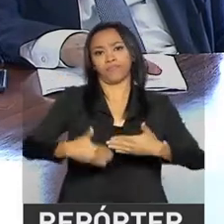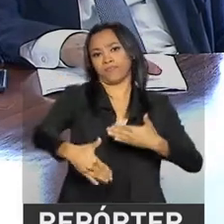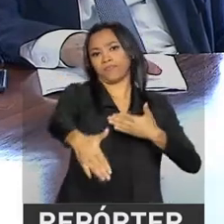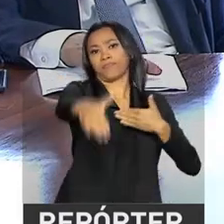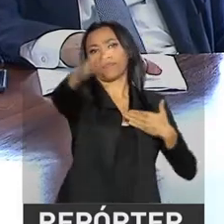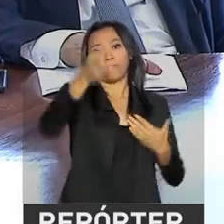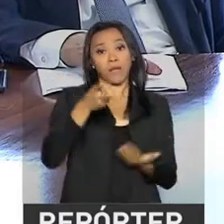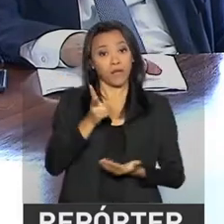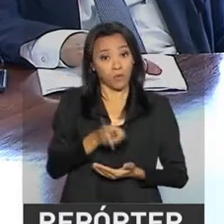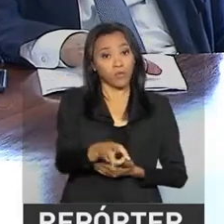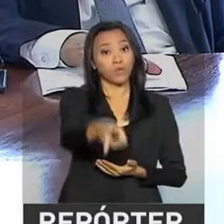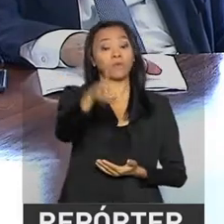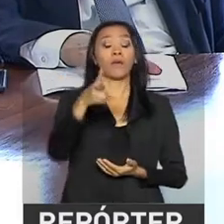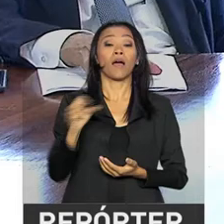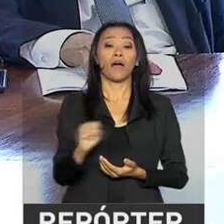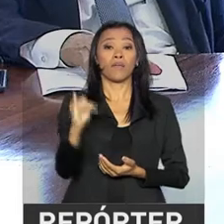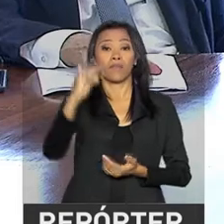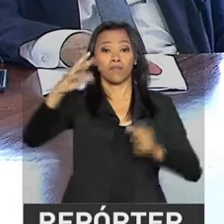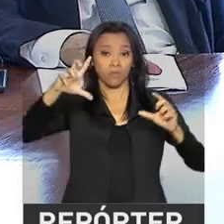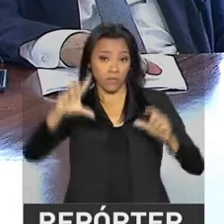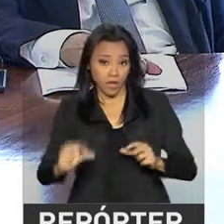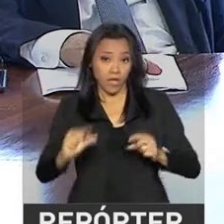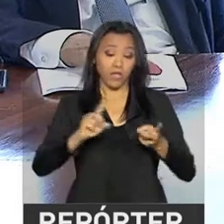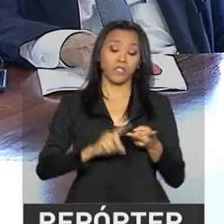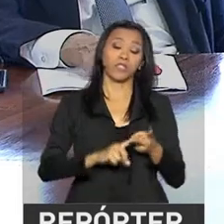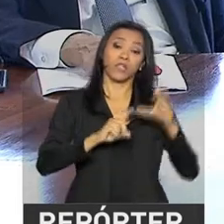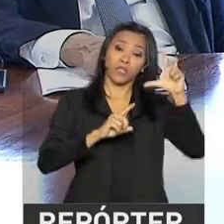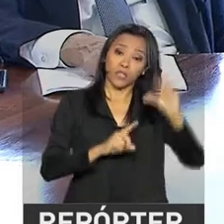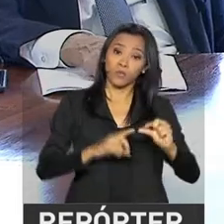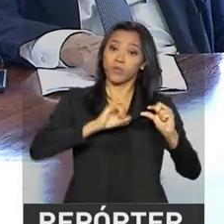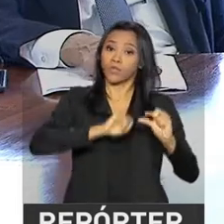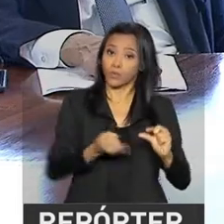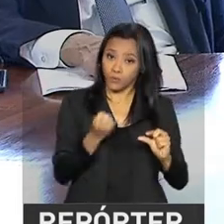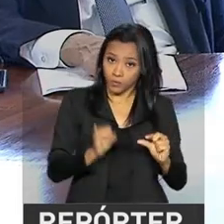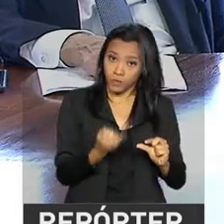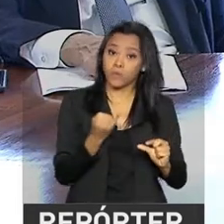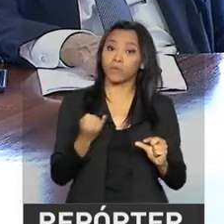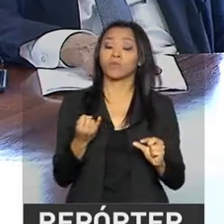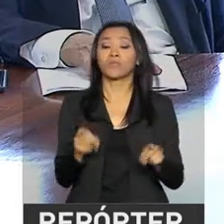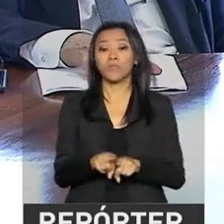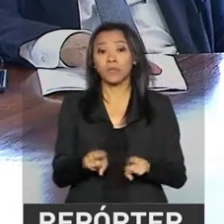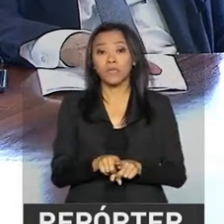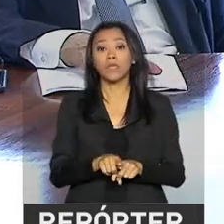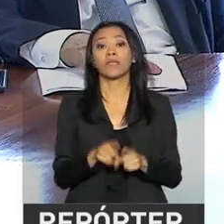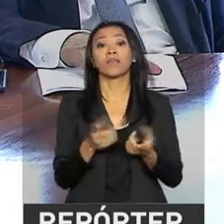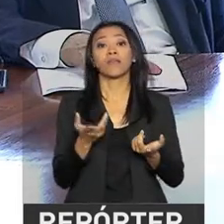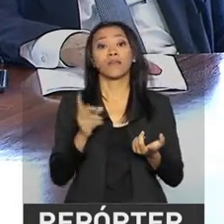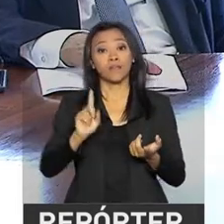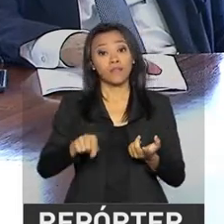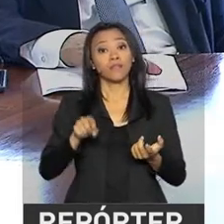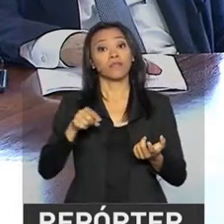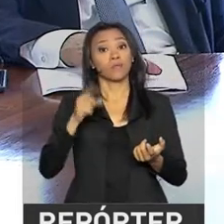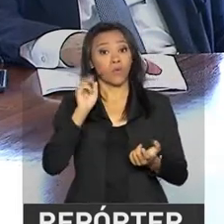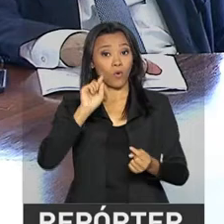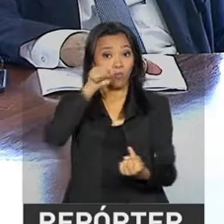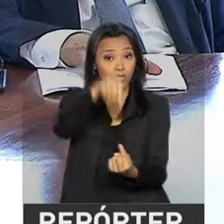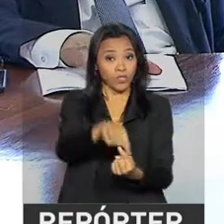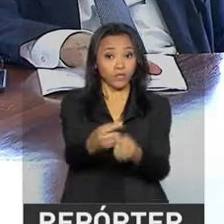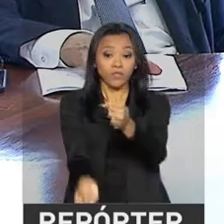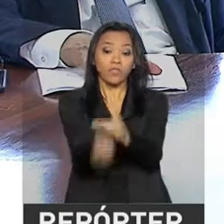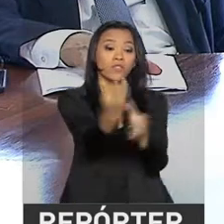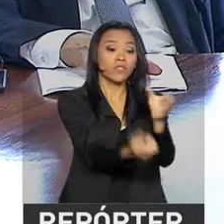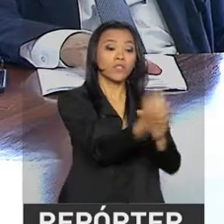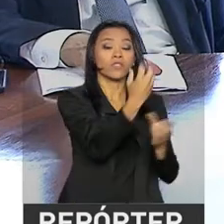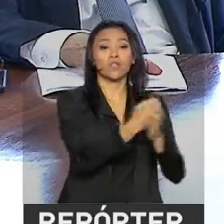manter a inflação baixa para reduzir os juros tal como vem sendo reduzidos em consequência para gerar empregos e para